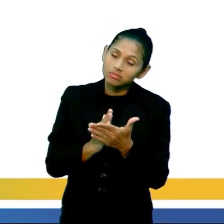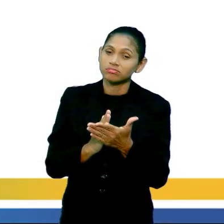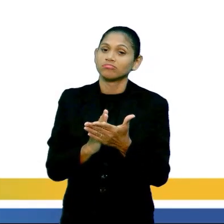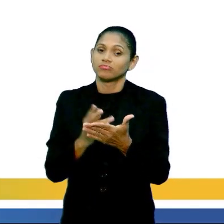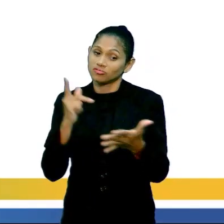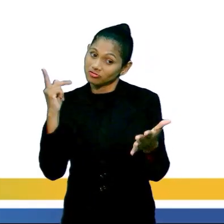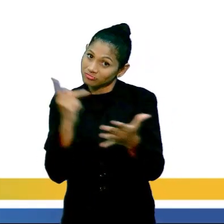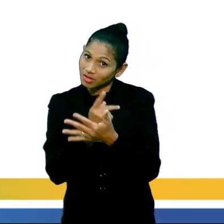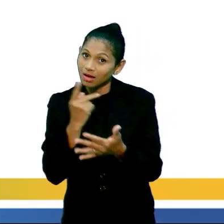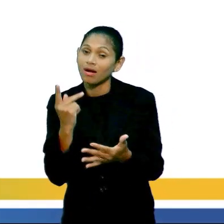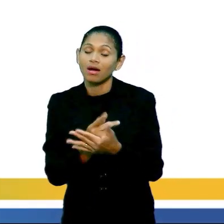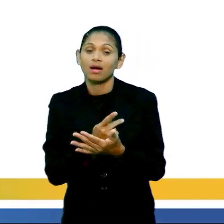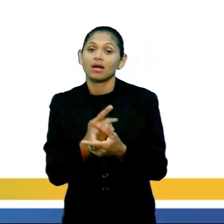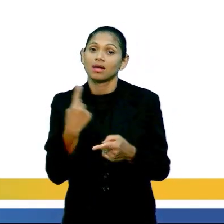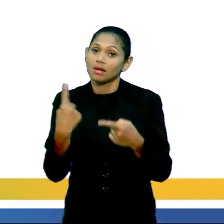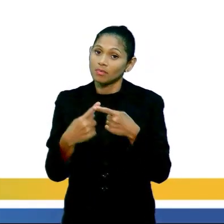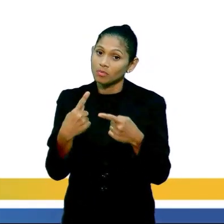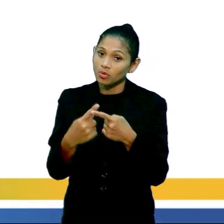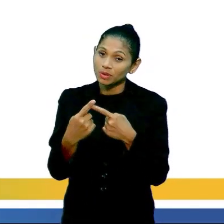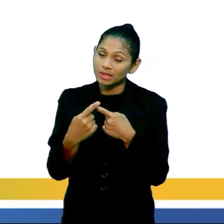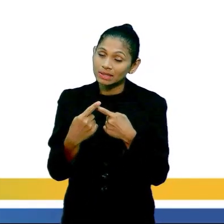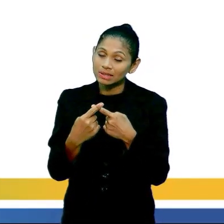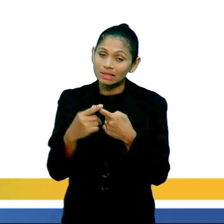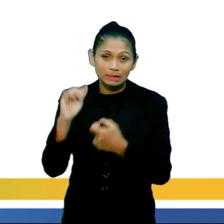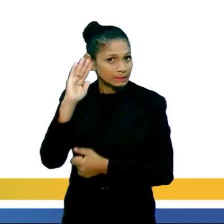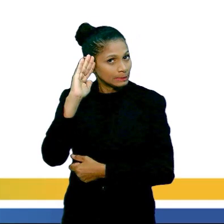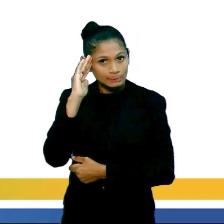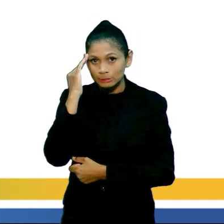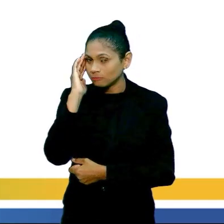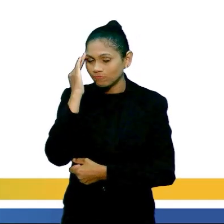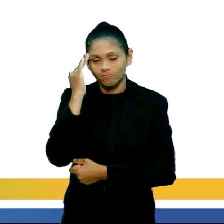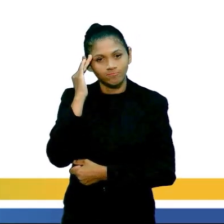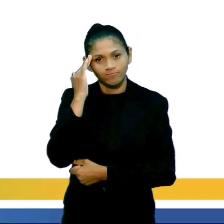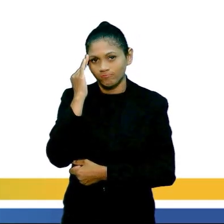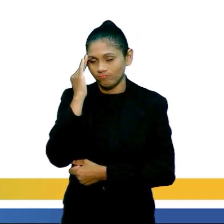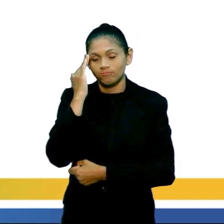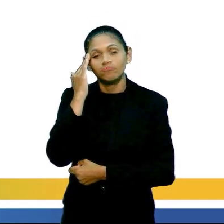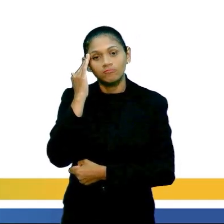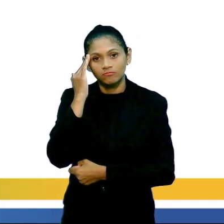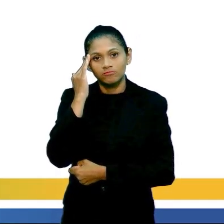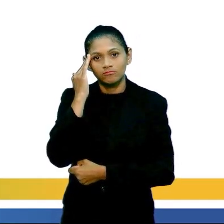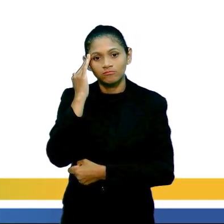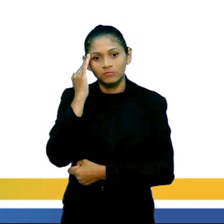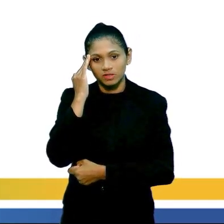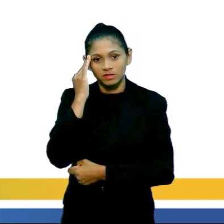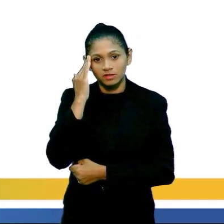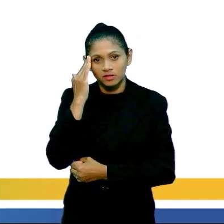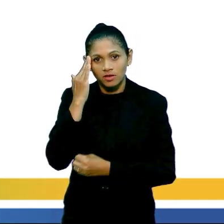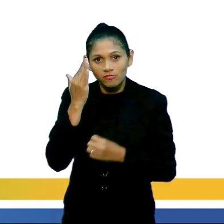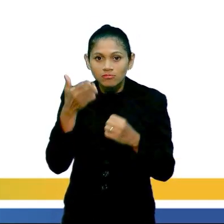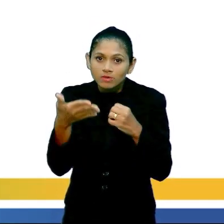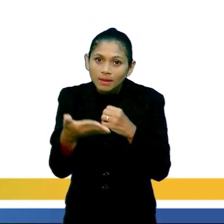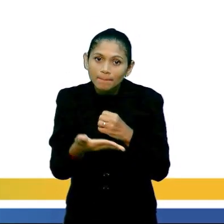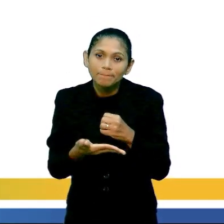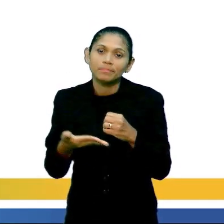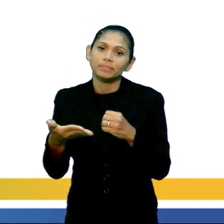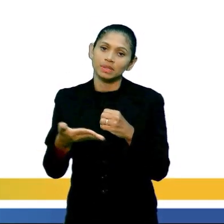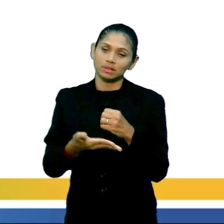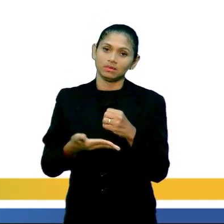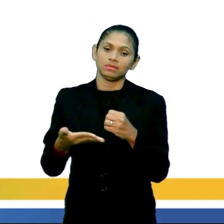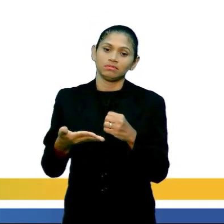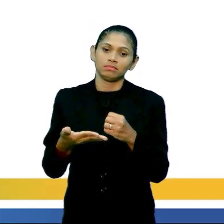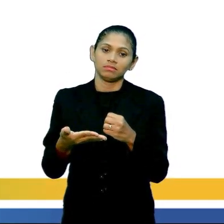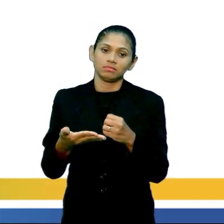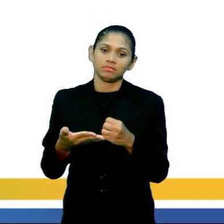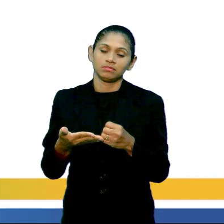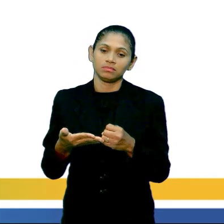equivocando. Por quê? Porque ele não entende a essência. Então, em nenhum momento ele está falando que é influenciável pelo autor, pela opinião dos demais, né? Nem foi